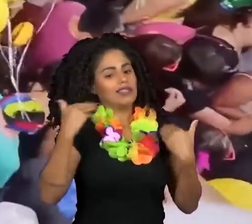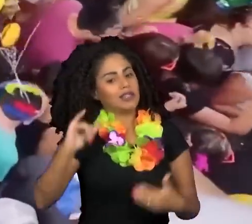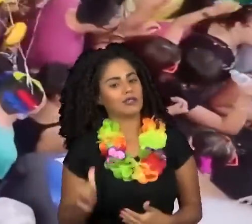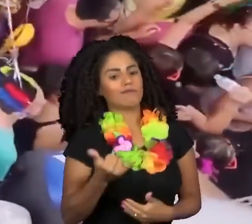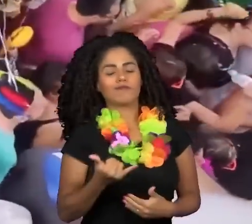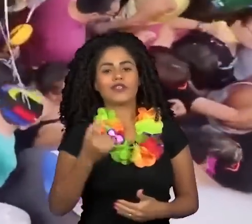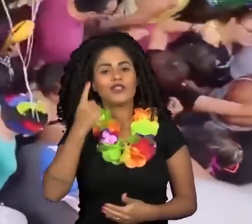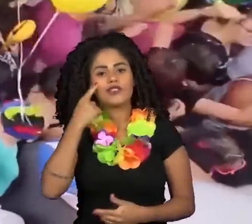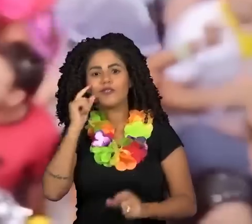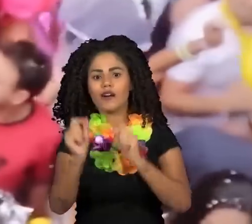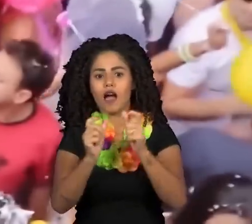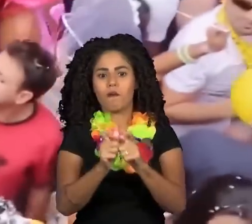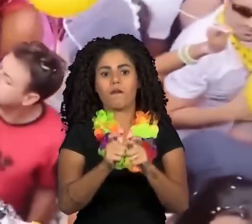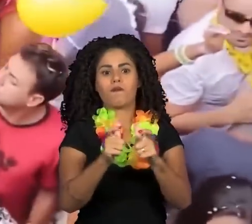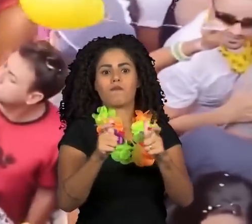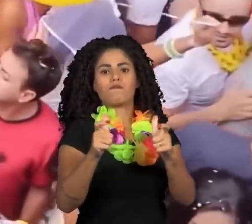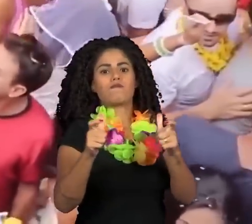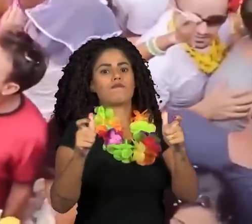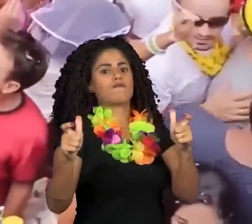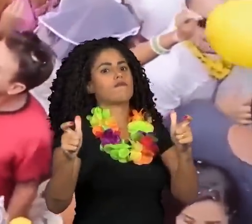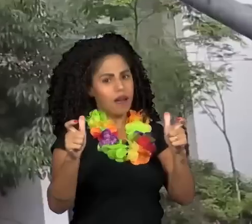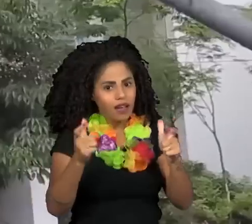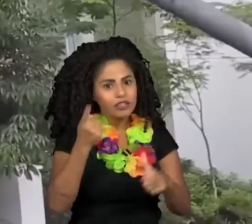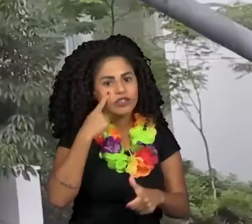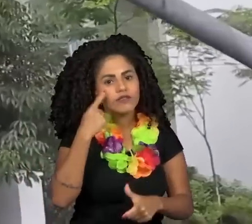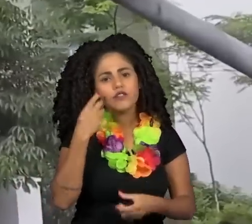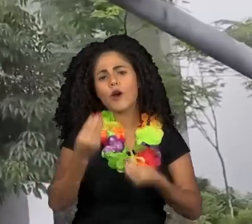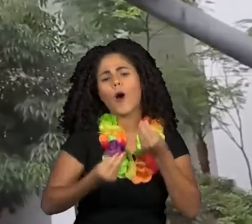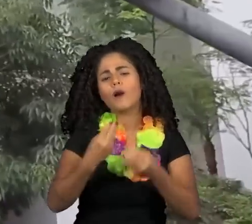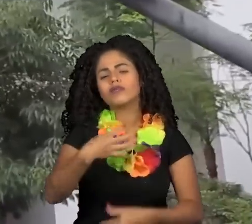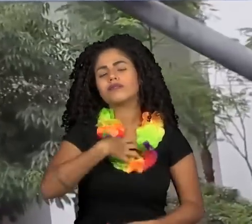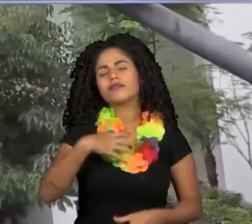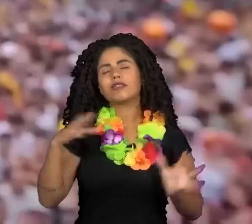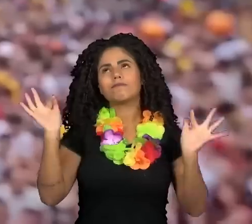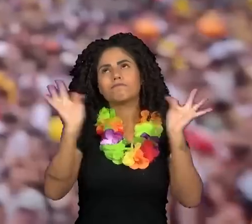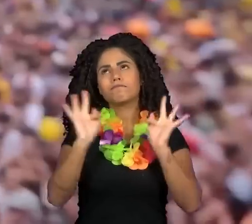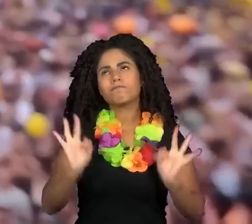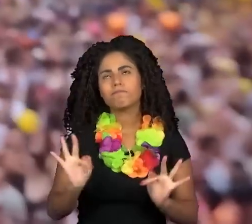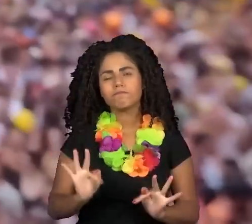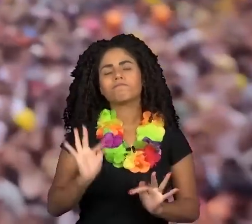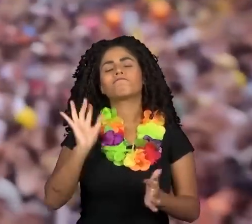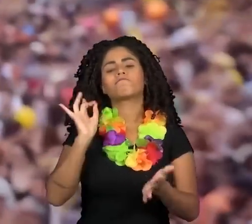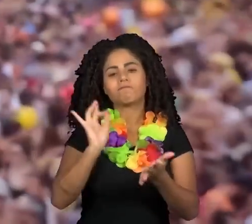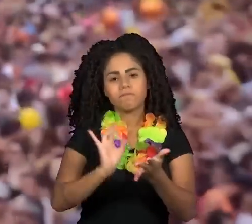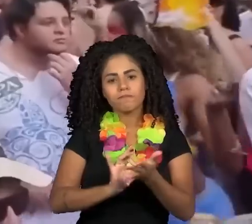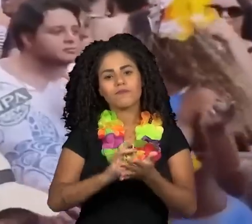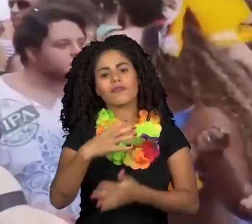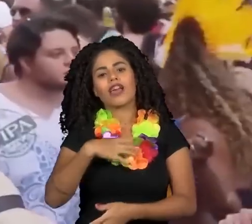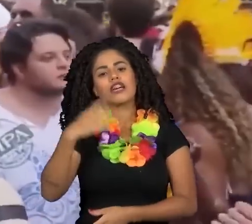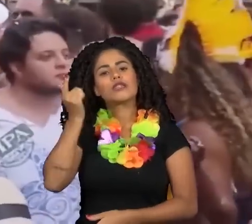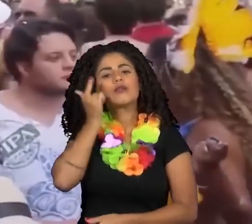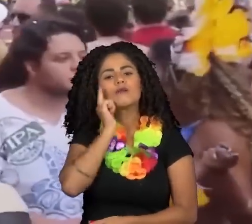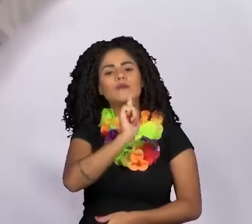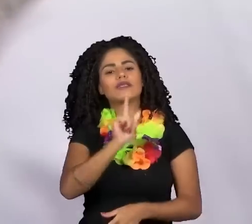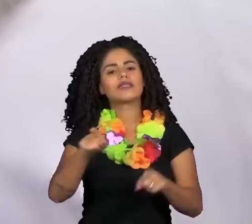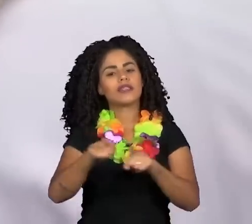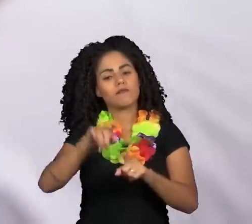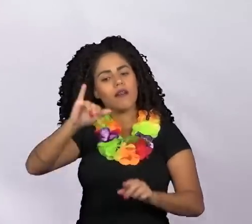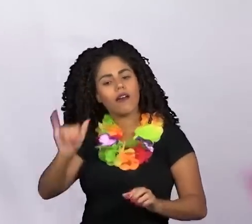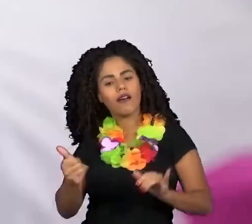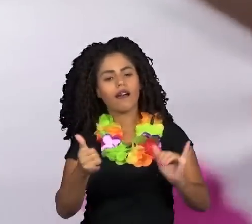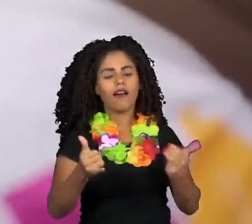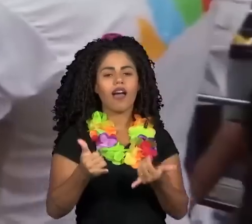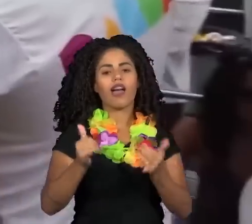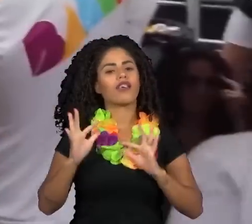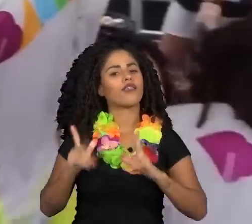é a grandeza disso depois que passar. Sabe? Então a gente está muito feliz de poder voltar e tomara que a gente consiga curtir cada